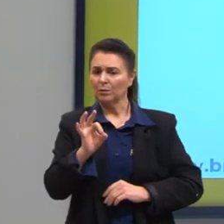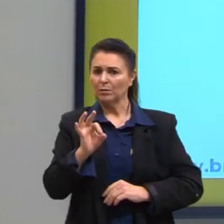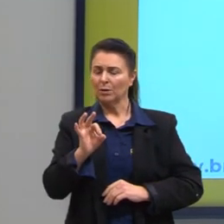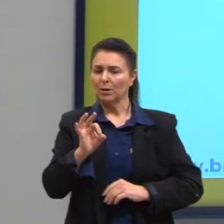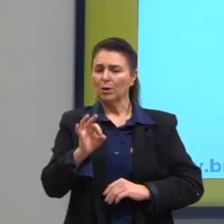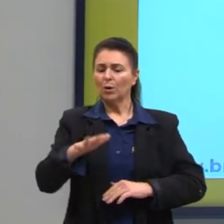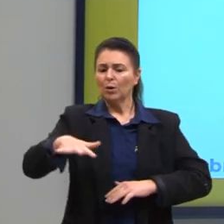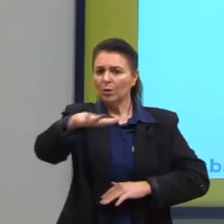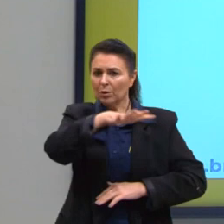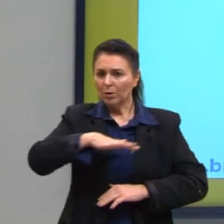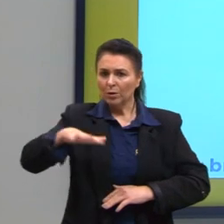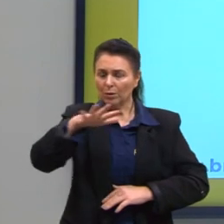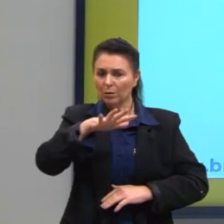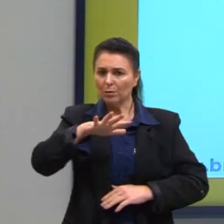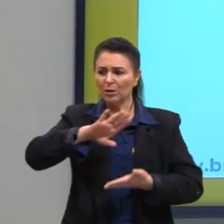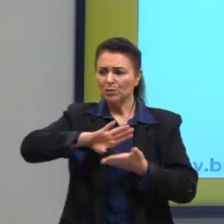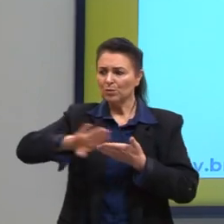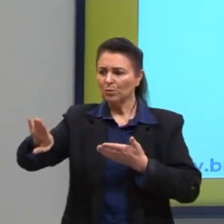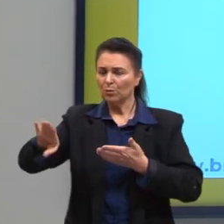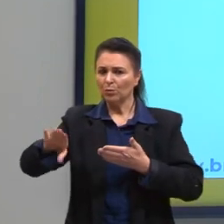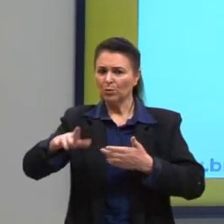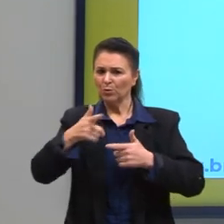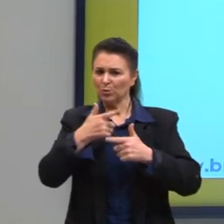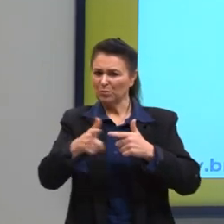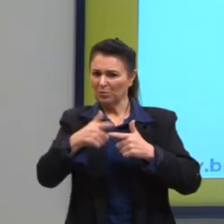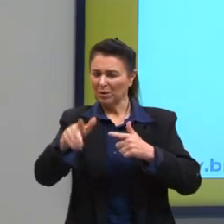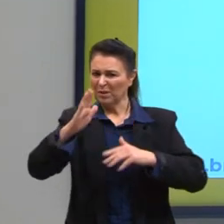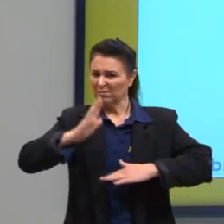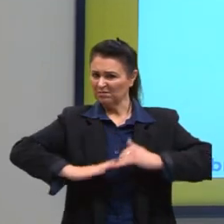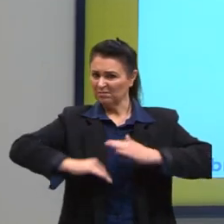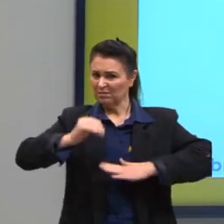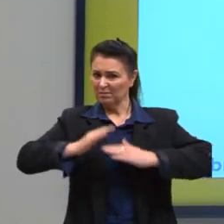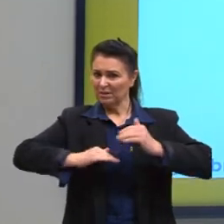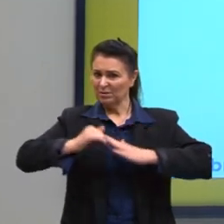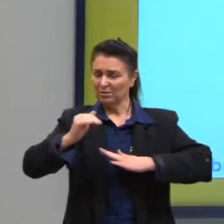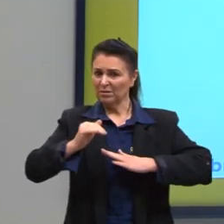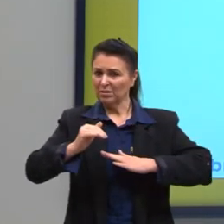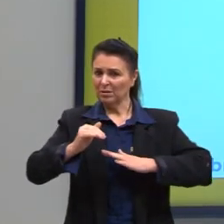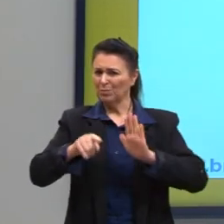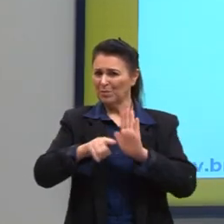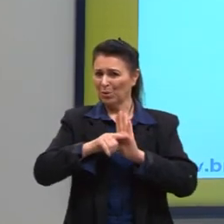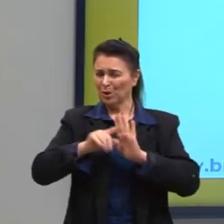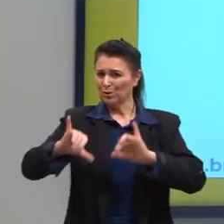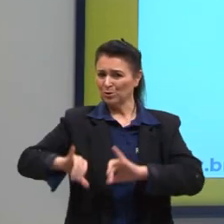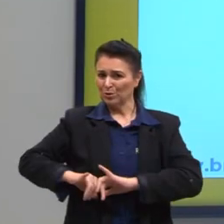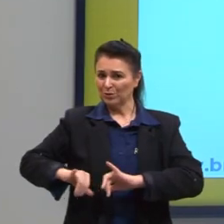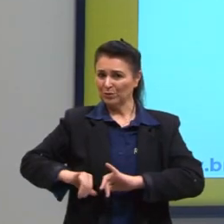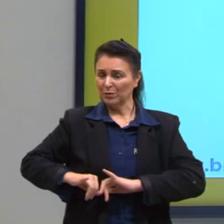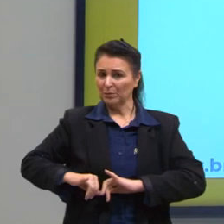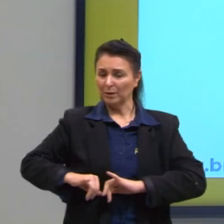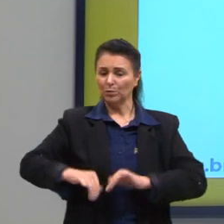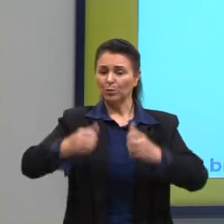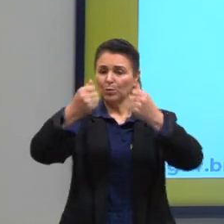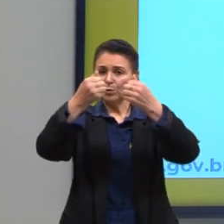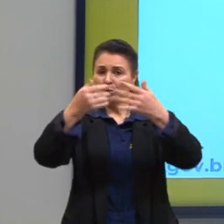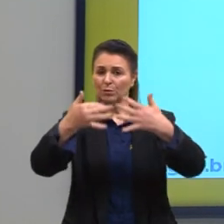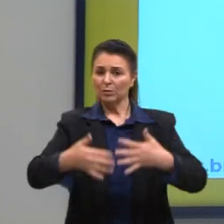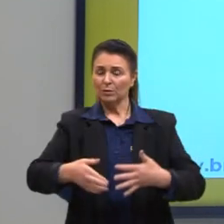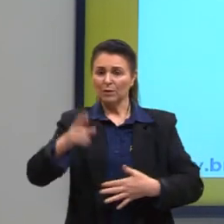exclui a discussão sobre problemas práticos não é a questão da menor menor sofrimento né a justificativa racional